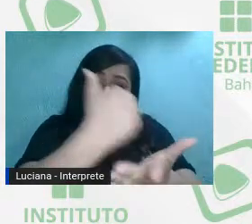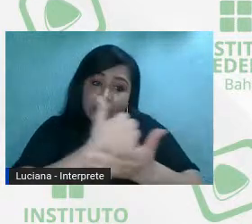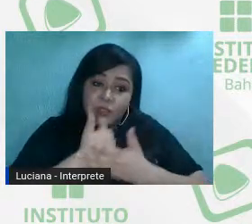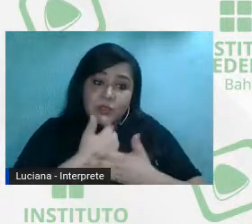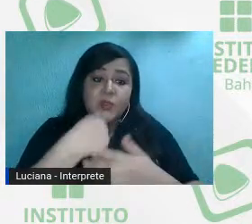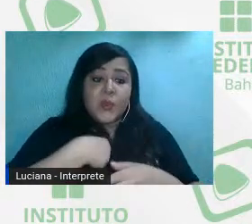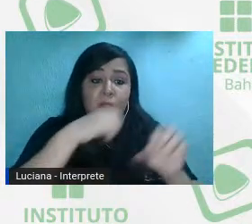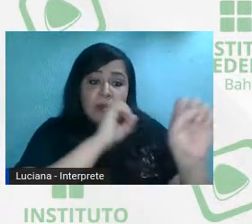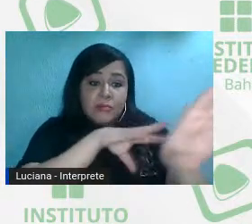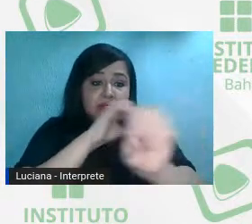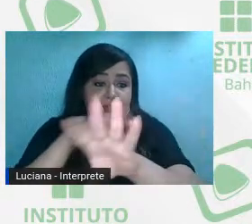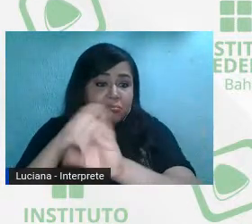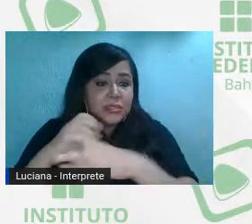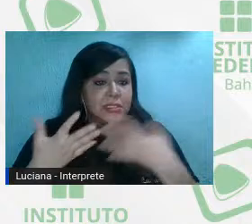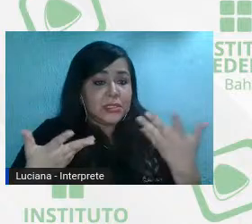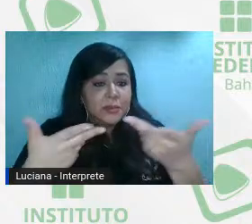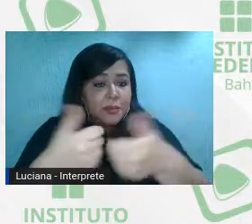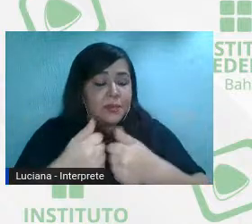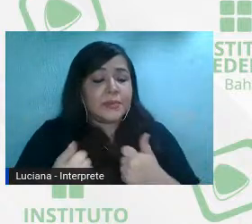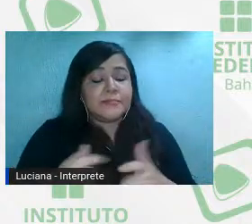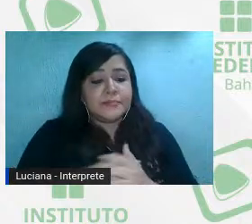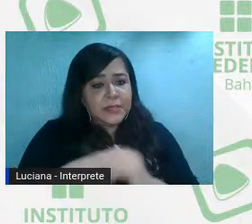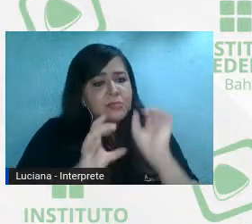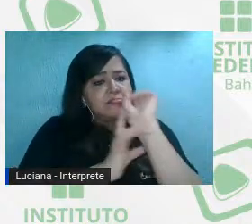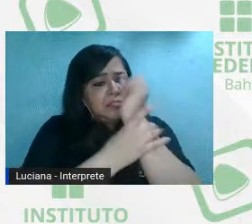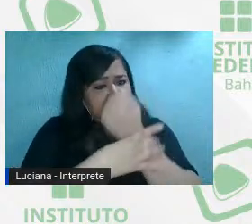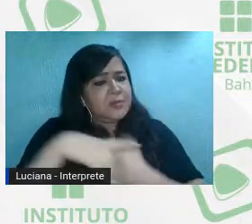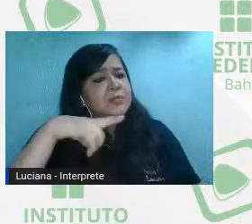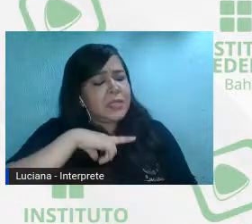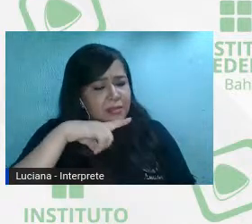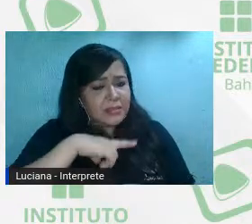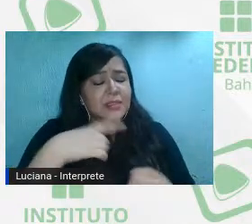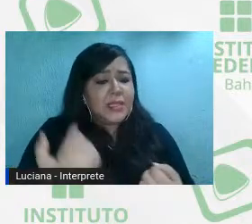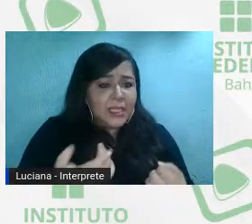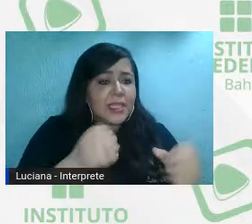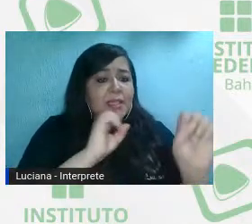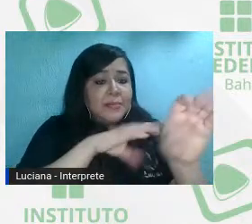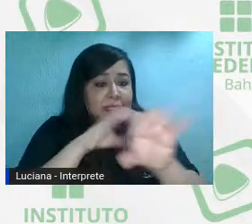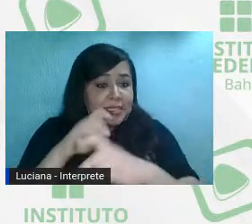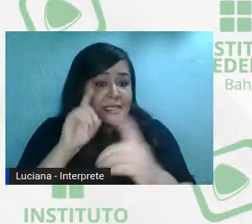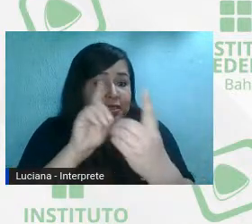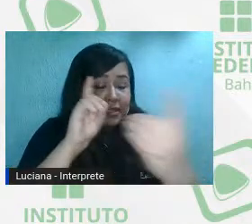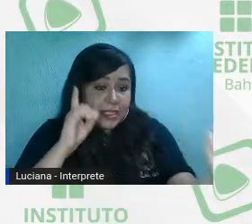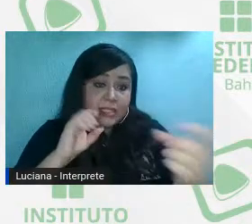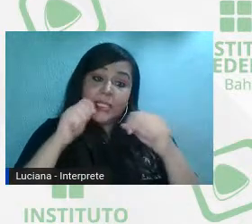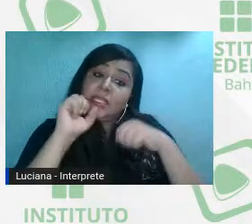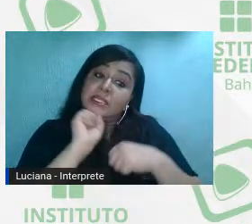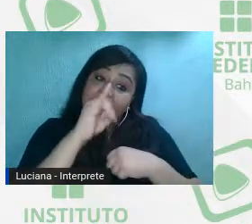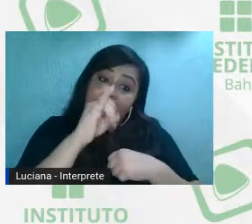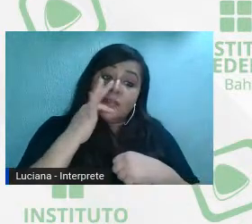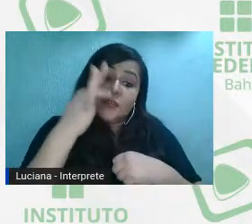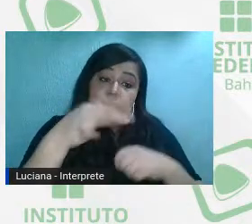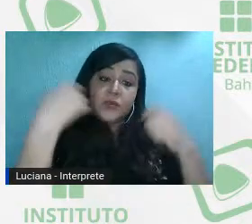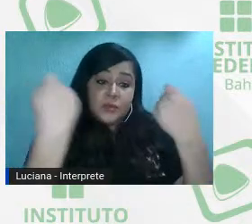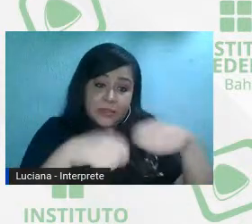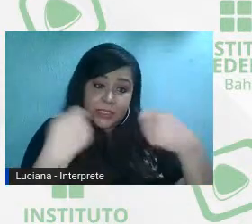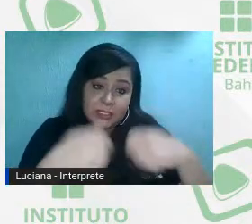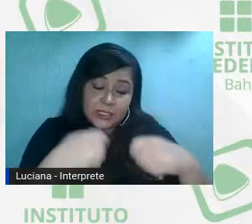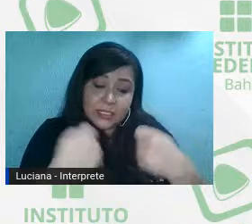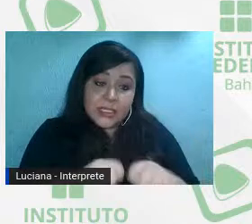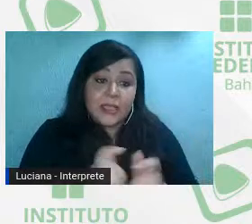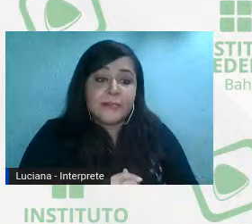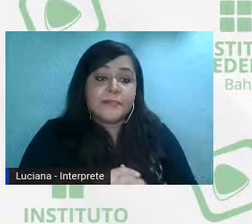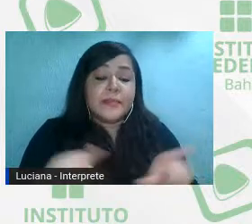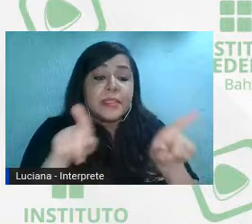eu acabo me sentindo segura para atuar em uma modalidade de ensino à distância, caso seja necessário. Fora que o